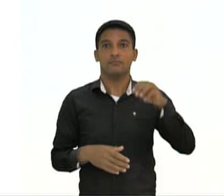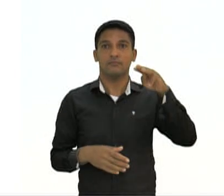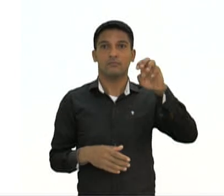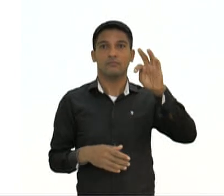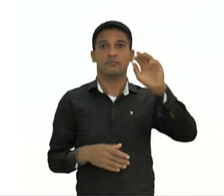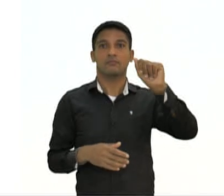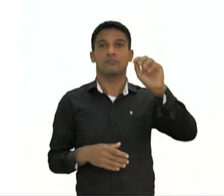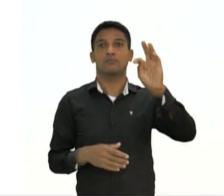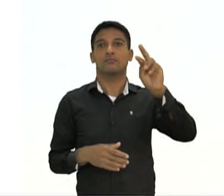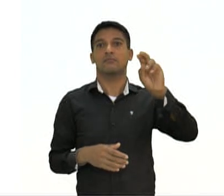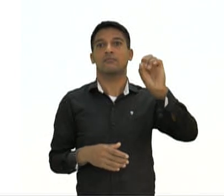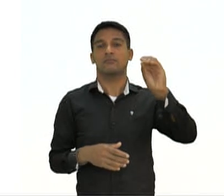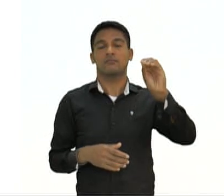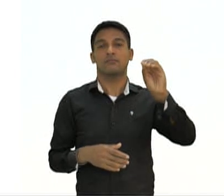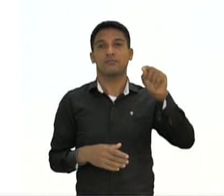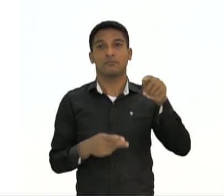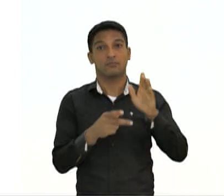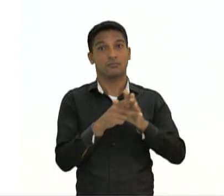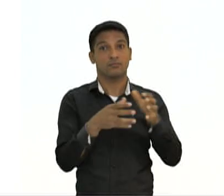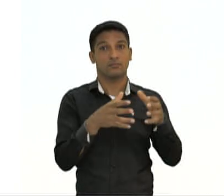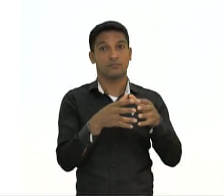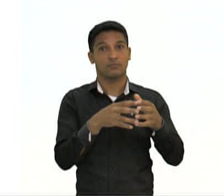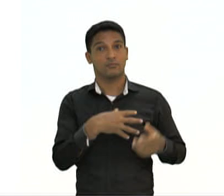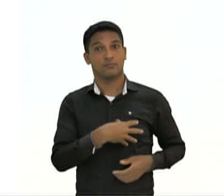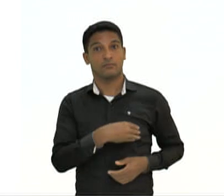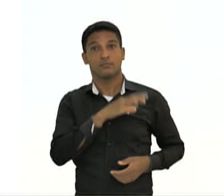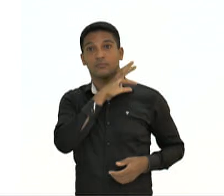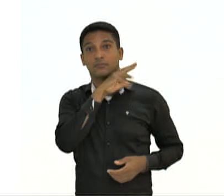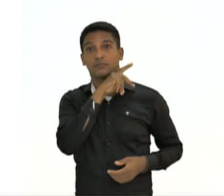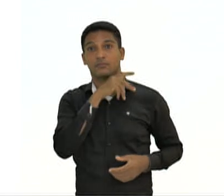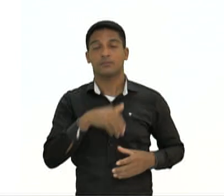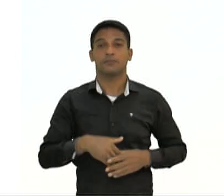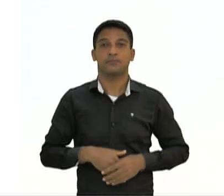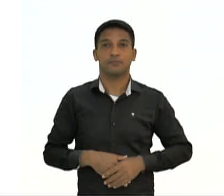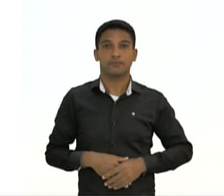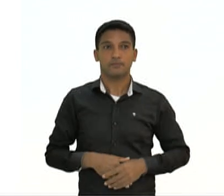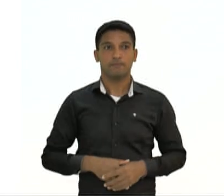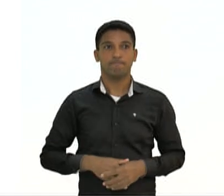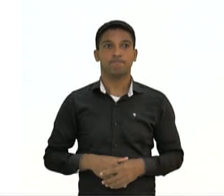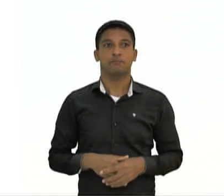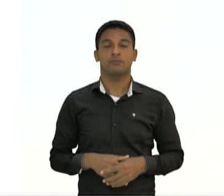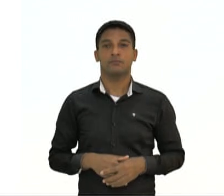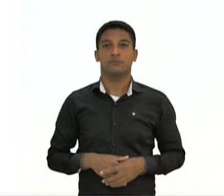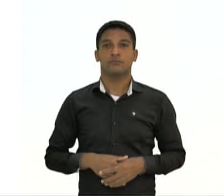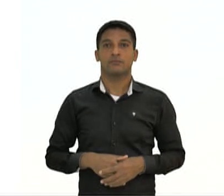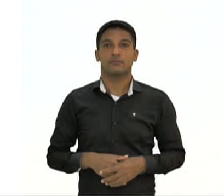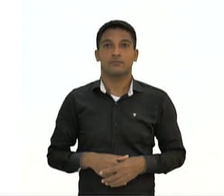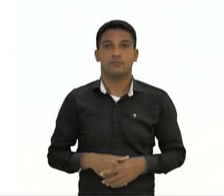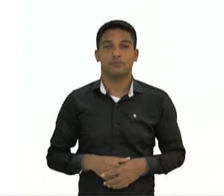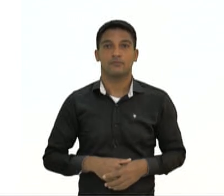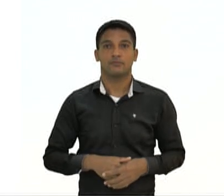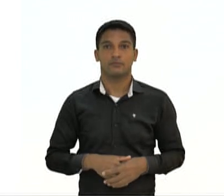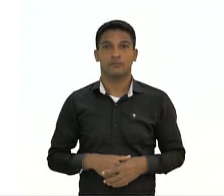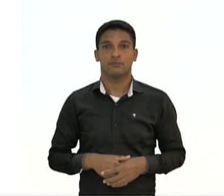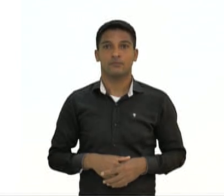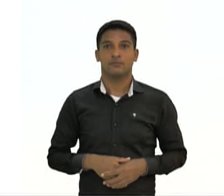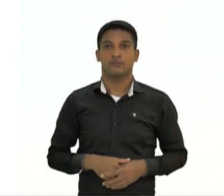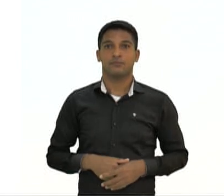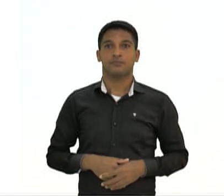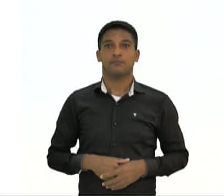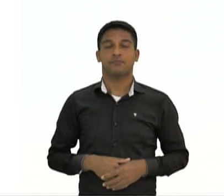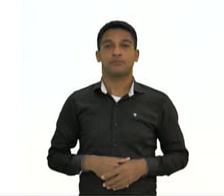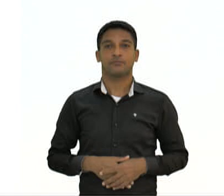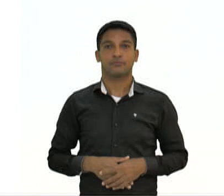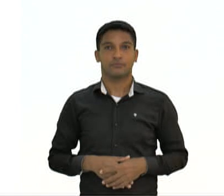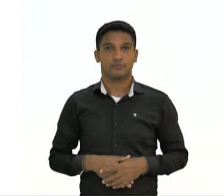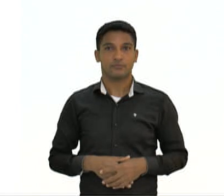vai botar. Prototérios primitivos é que vão botar para voar, para voar. Os morcegos são